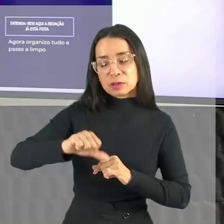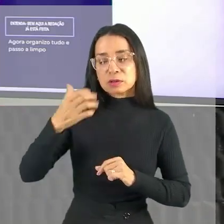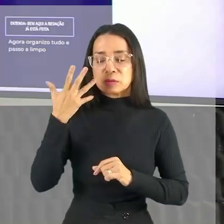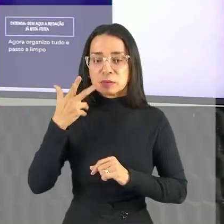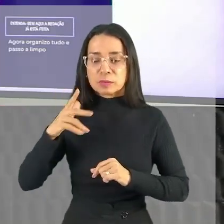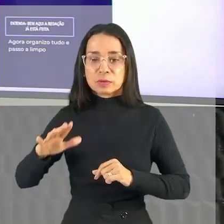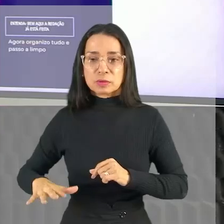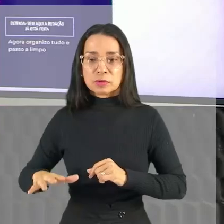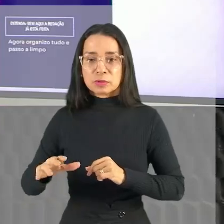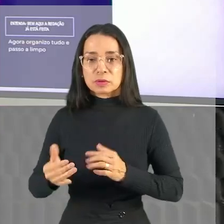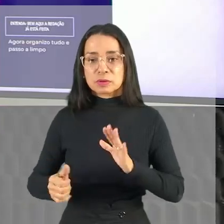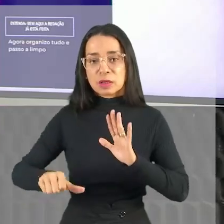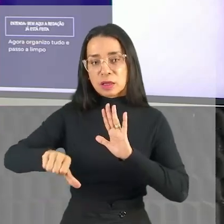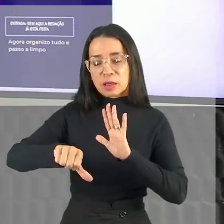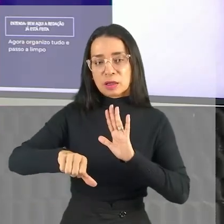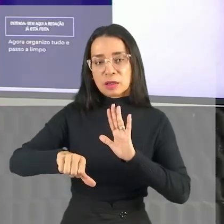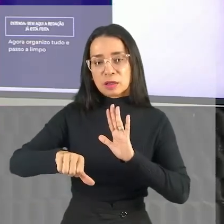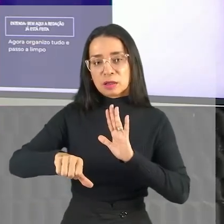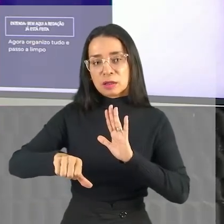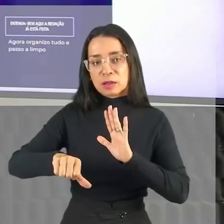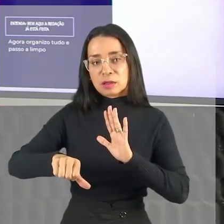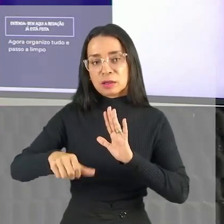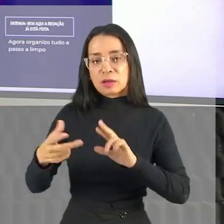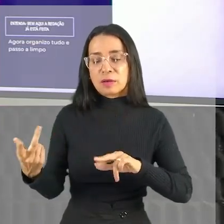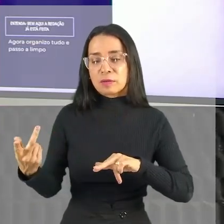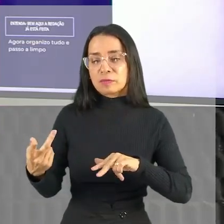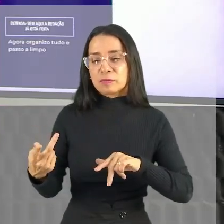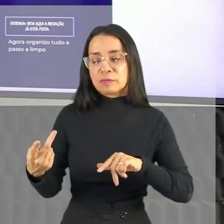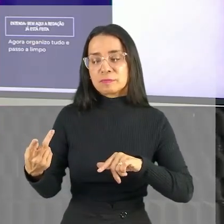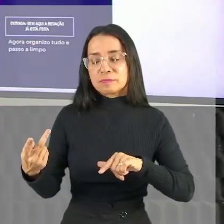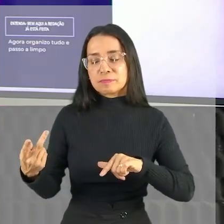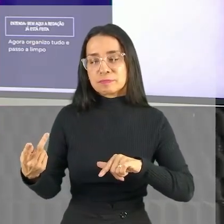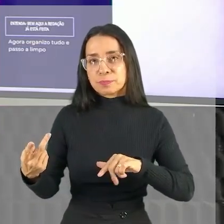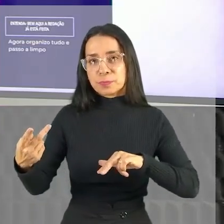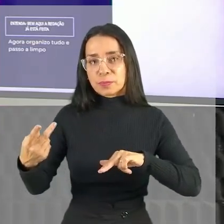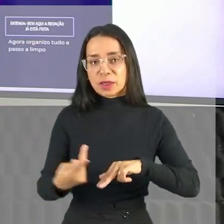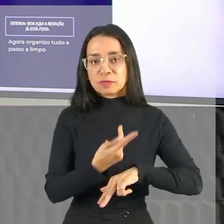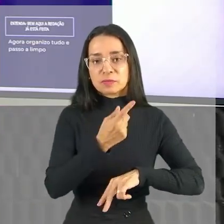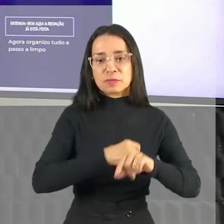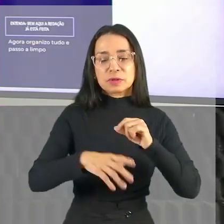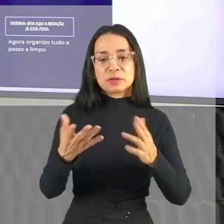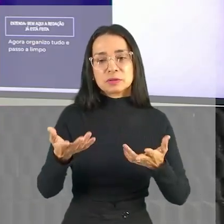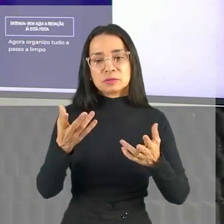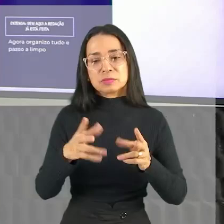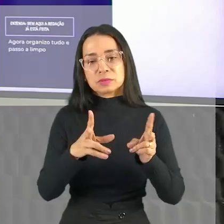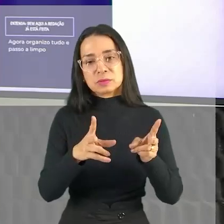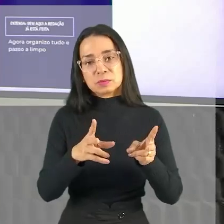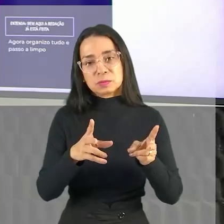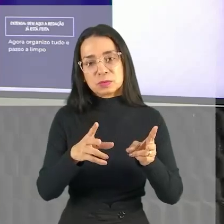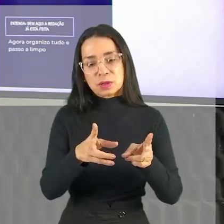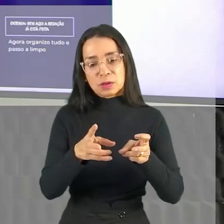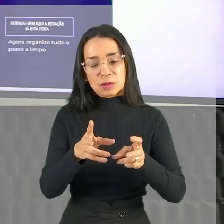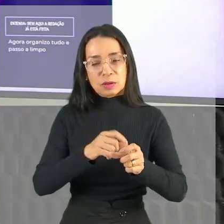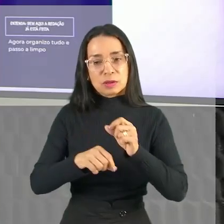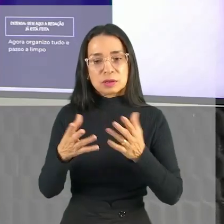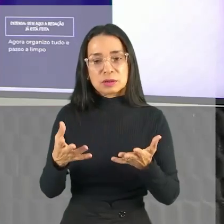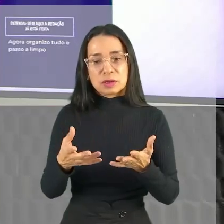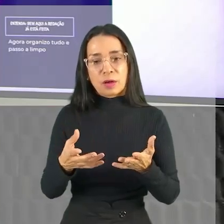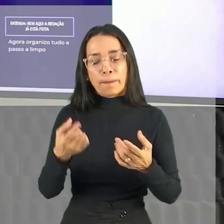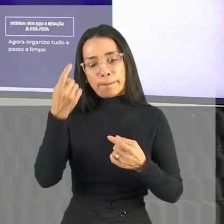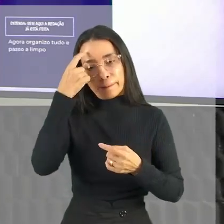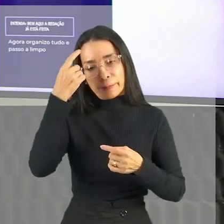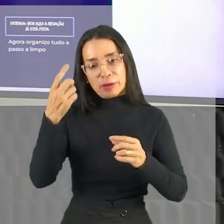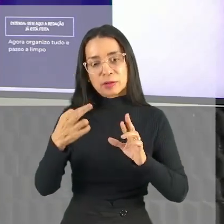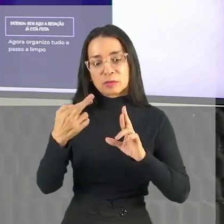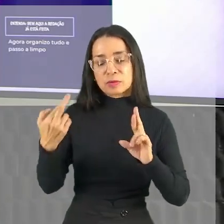desse abuso, dessa exploração. Penso em referências e legitimadores que compõem, na verdade, o